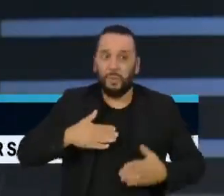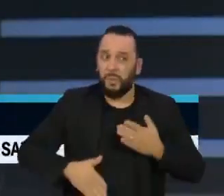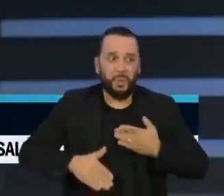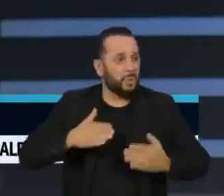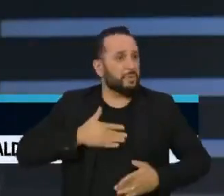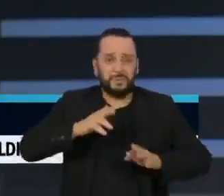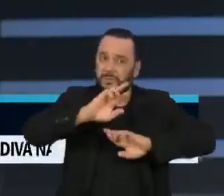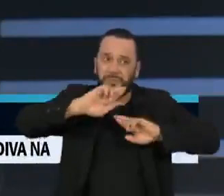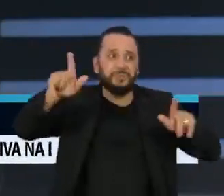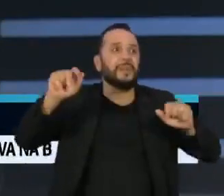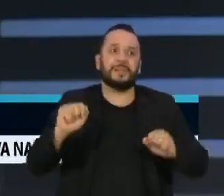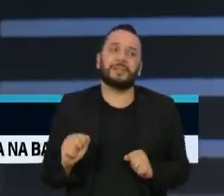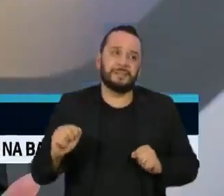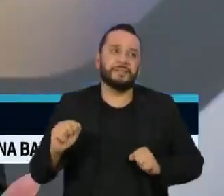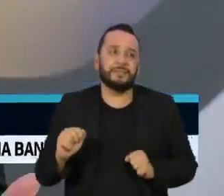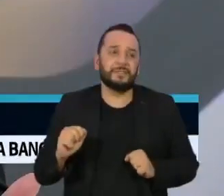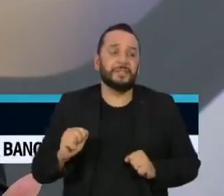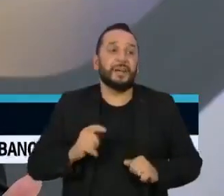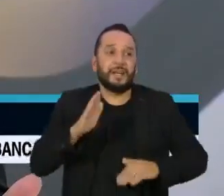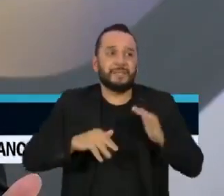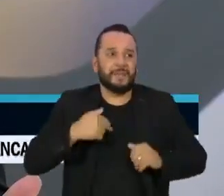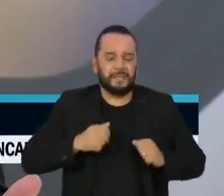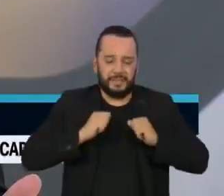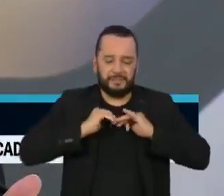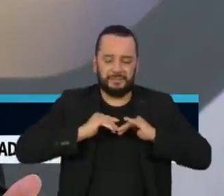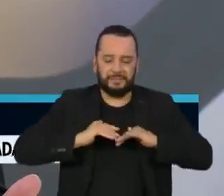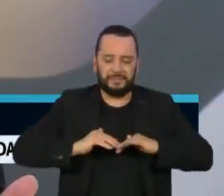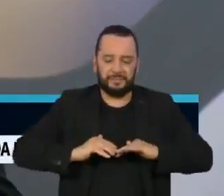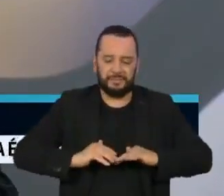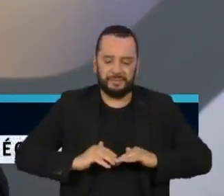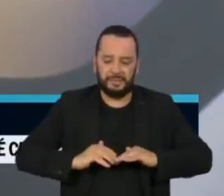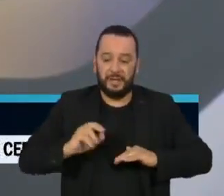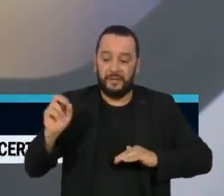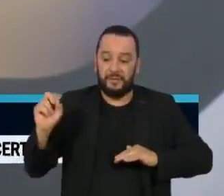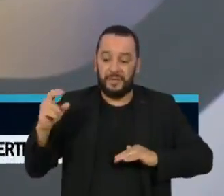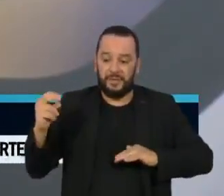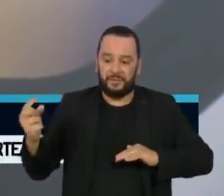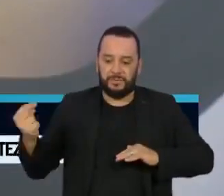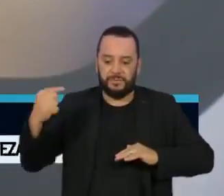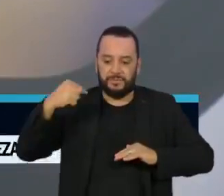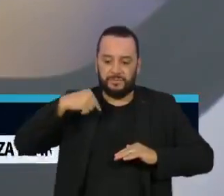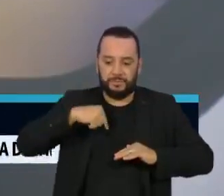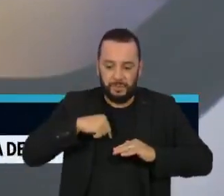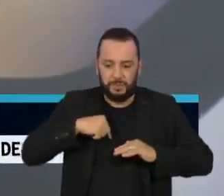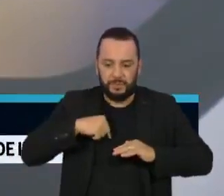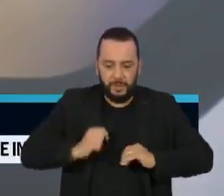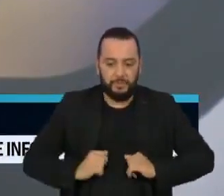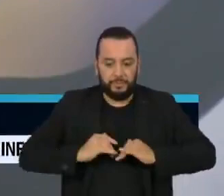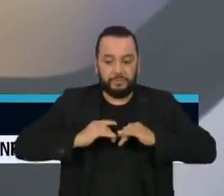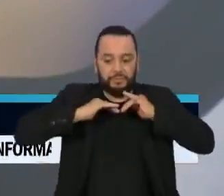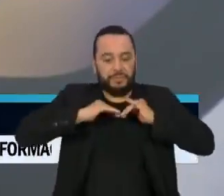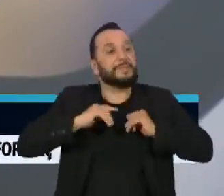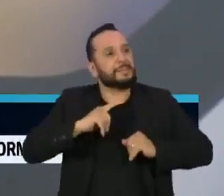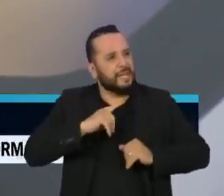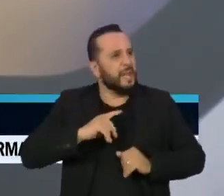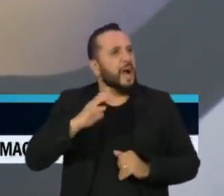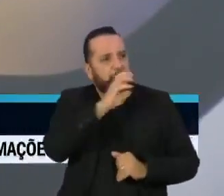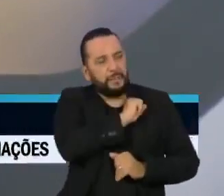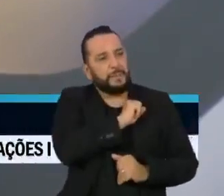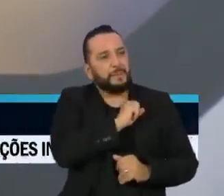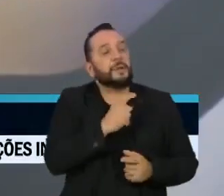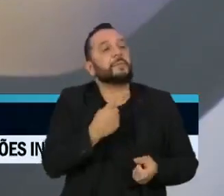que rapidamente são mobilizadas na hora que você está exposto a um antígeno, porque foram como? Sensibilizadas pela vacina